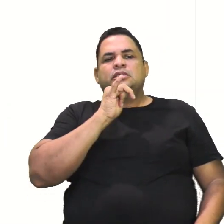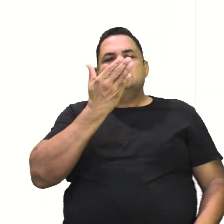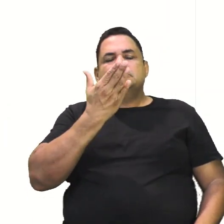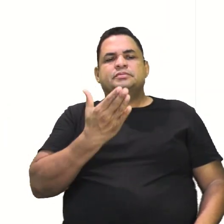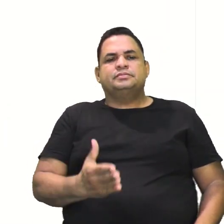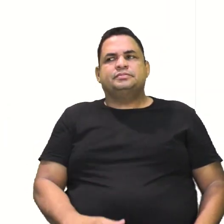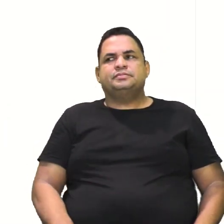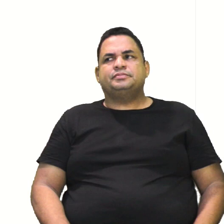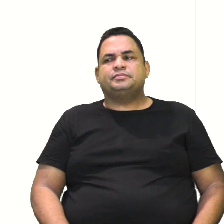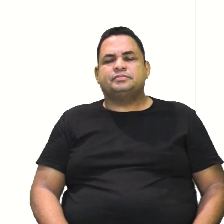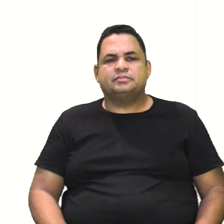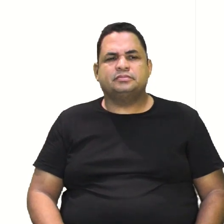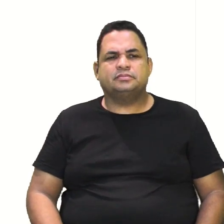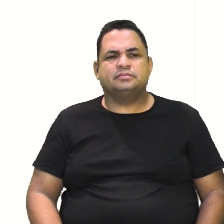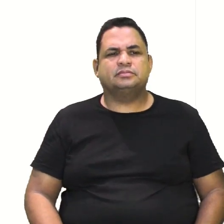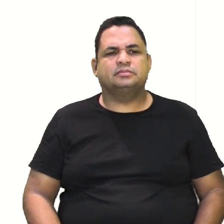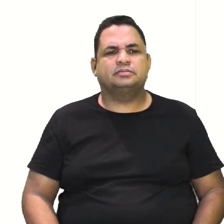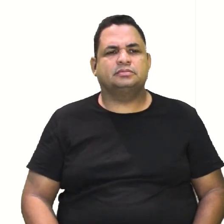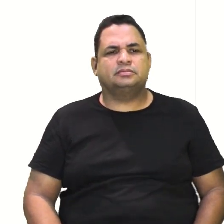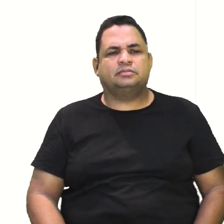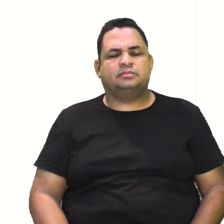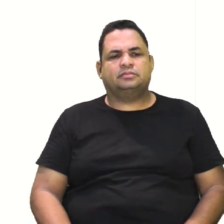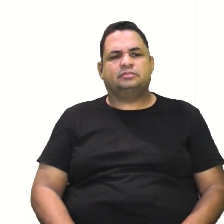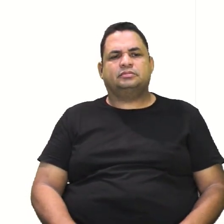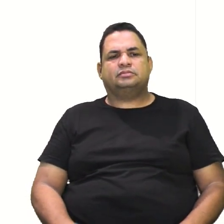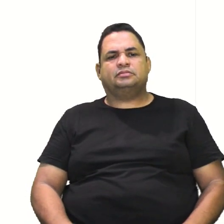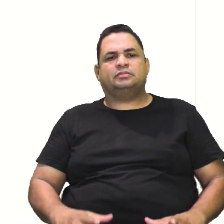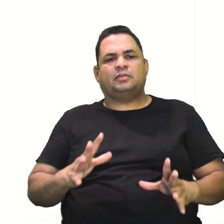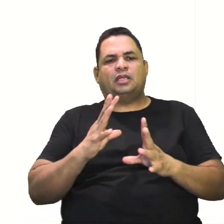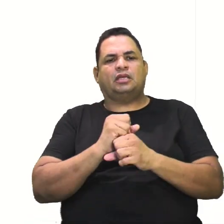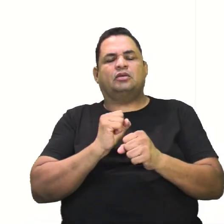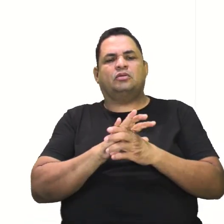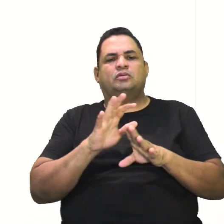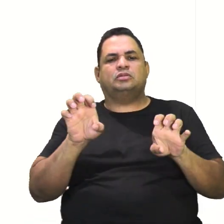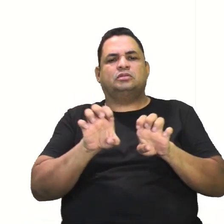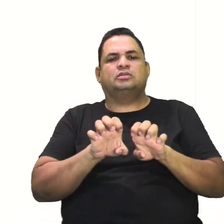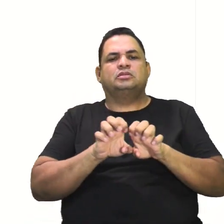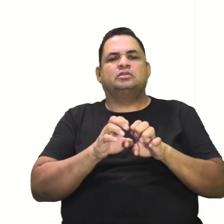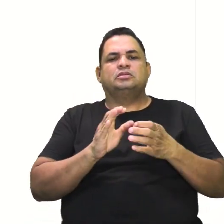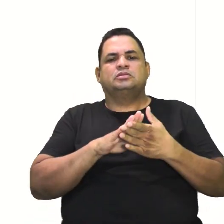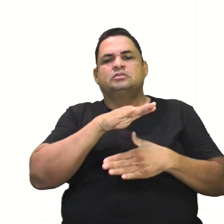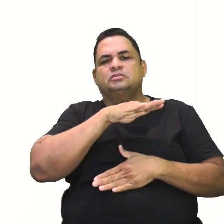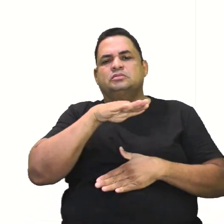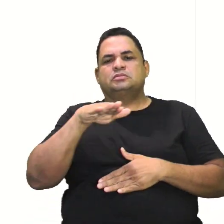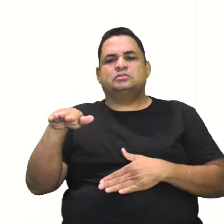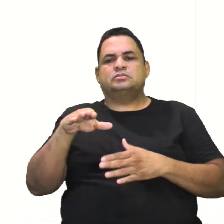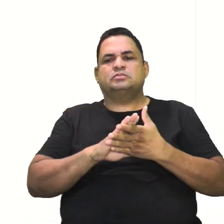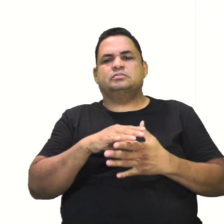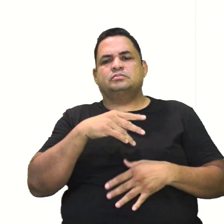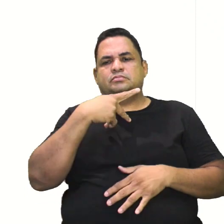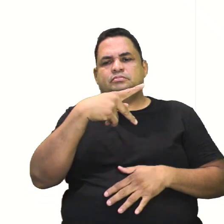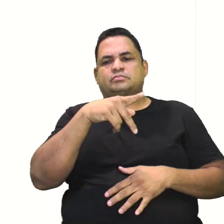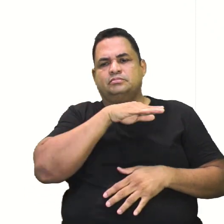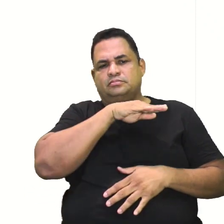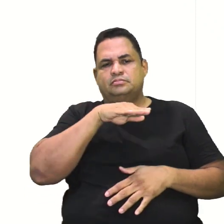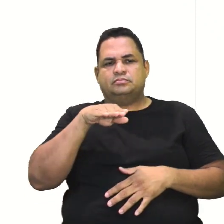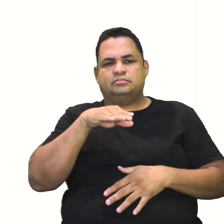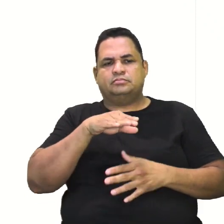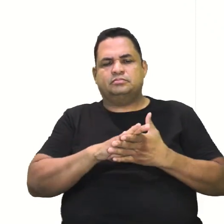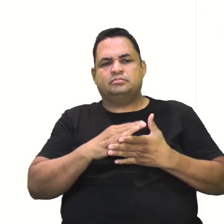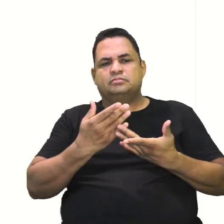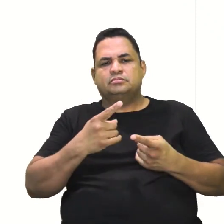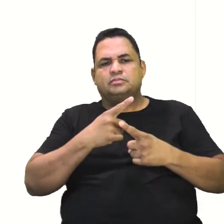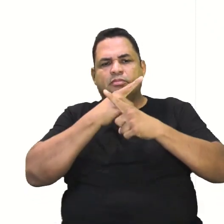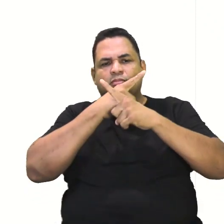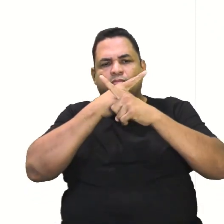mata a dúvida e mostra o cálculo. Olha lá. Determine a equação da reta que passa pelo ponto P e